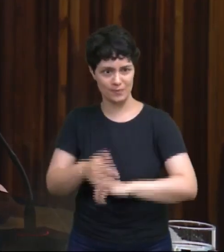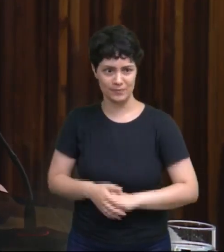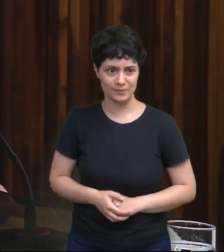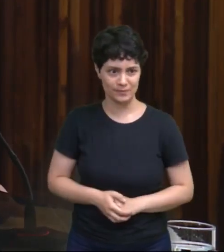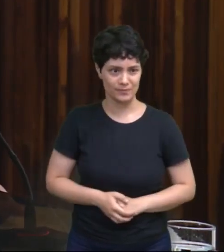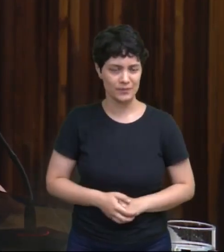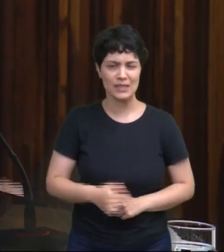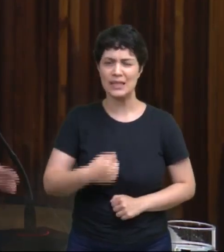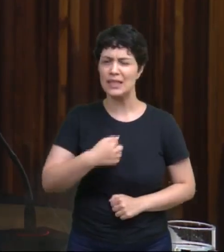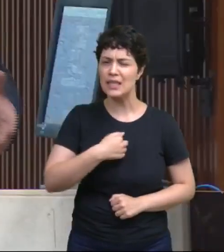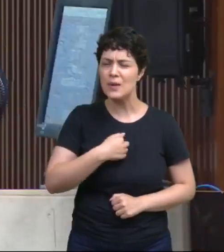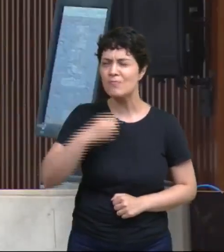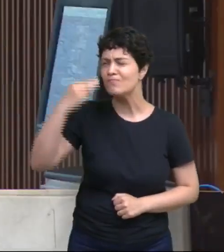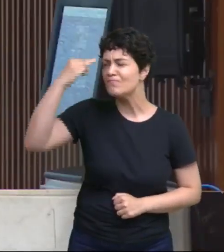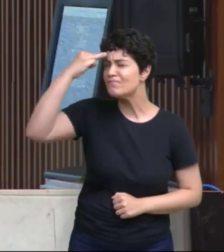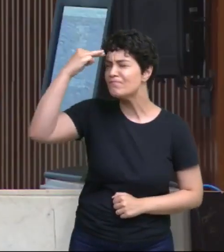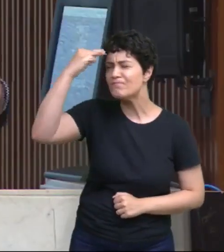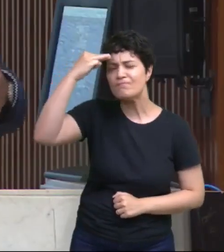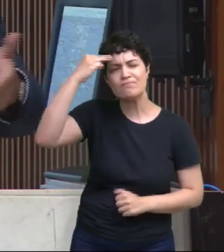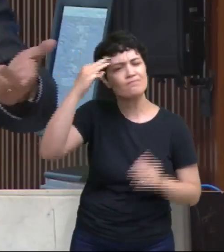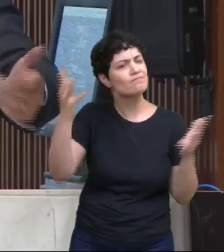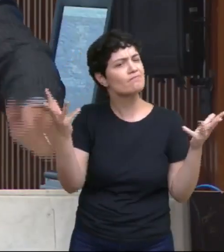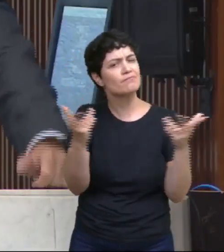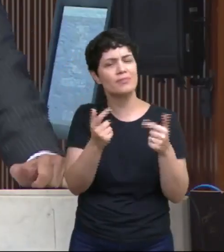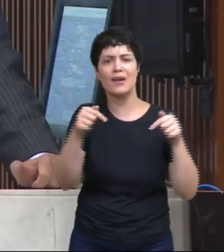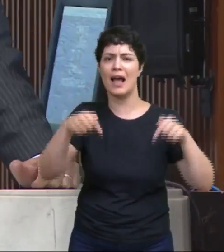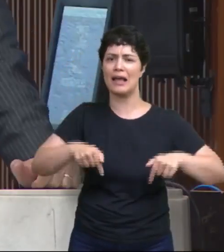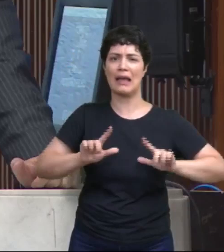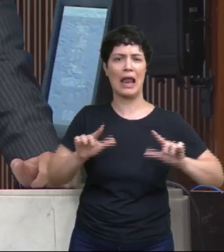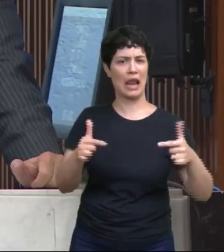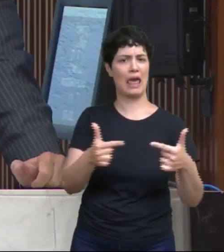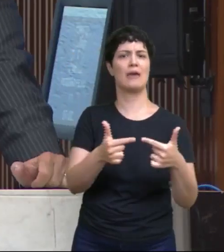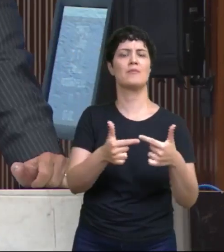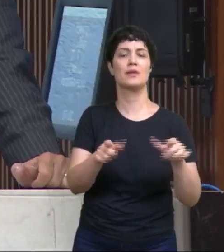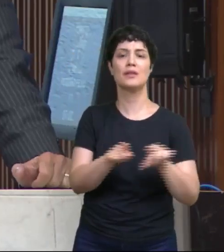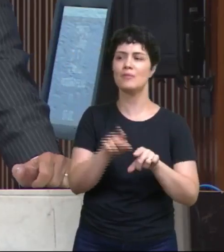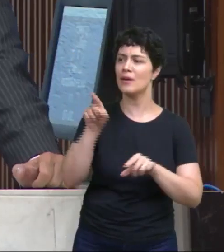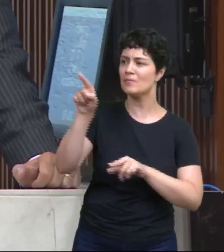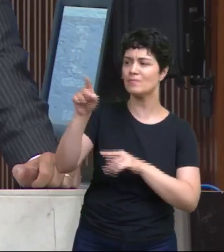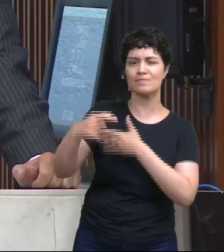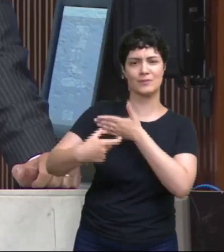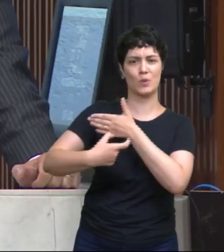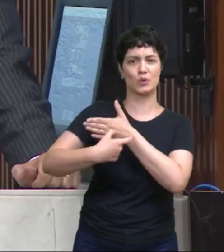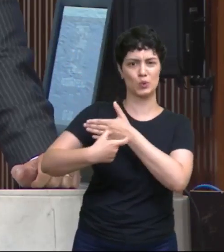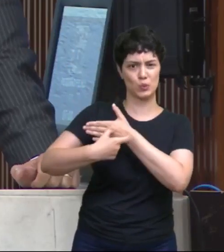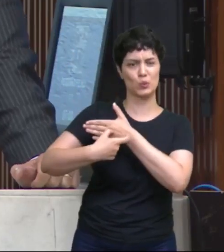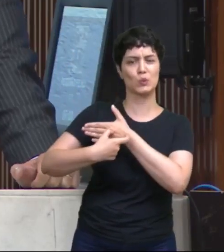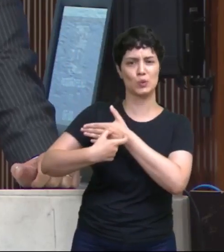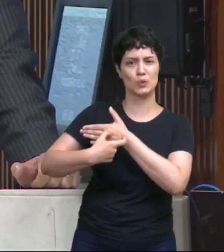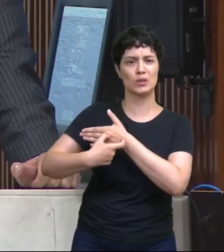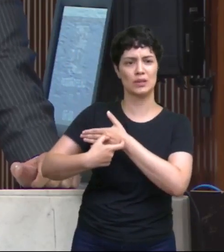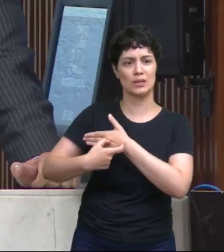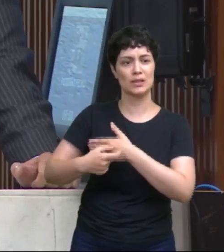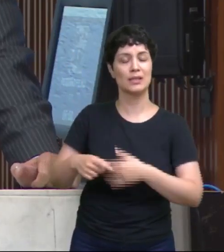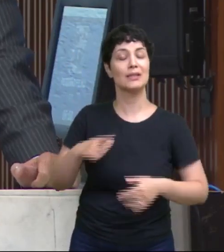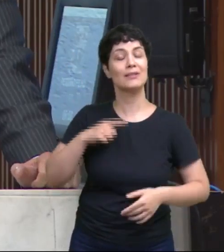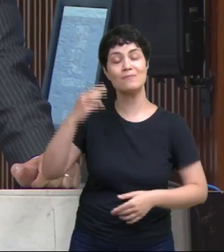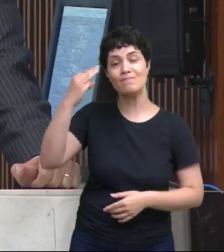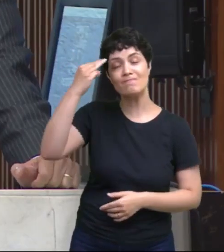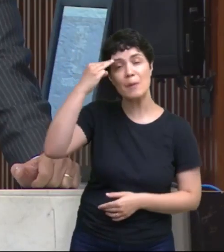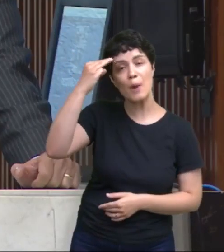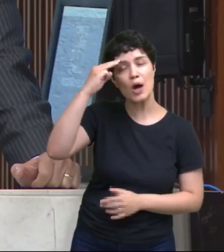Tenho memórias incríveis desta casa, do Palácio Iguaçu, e tenho memórias